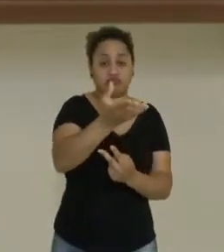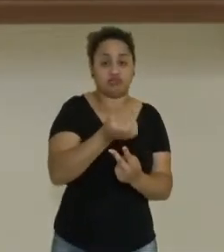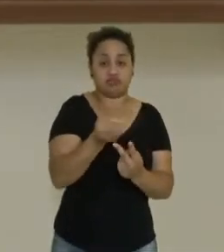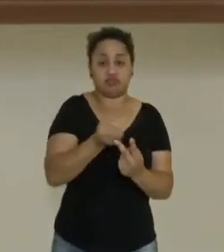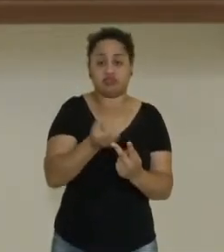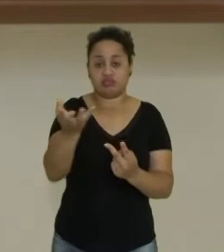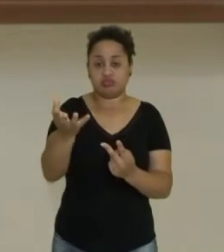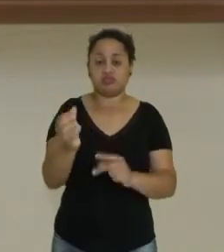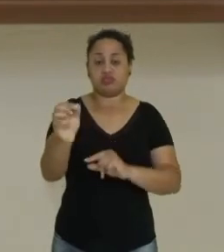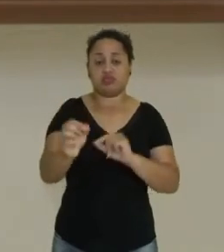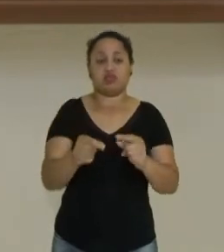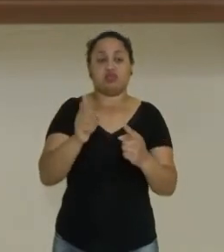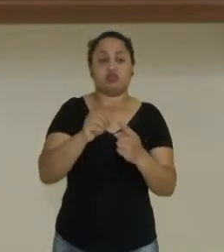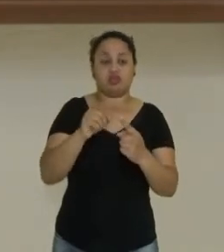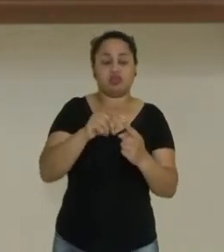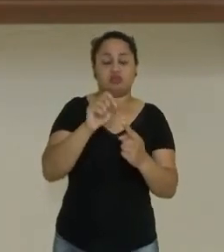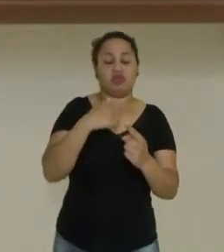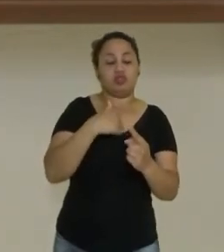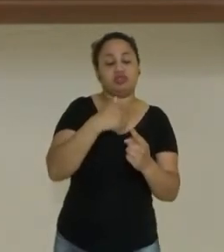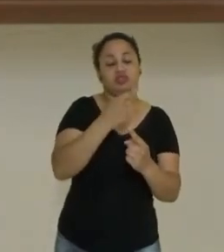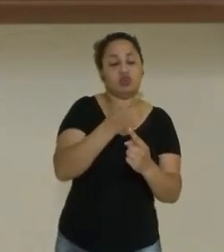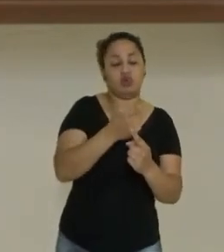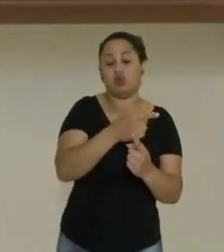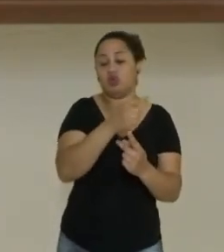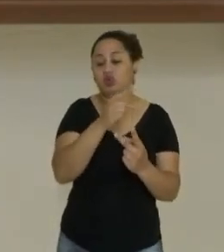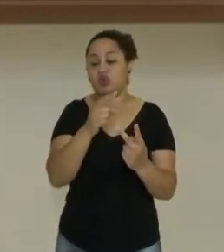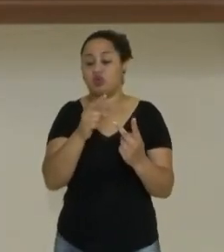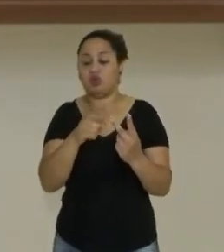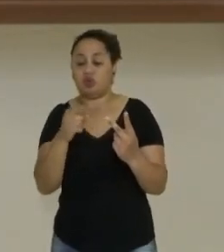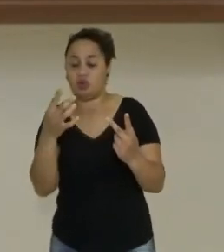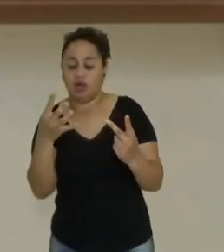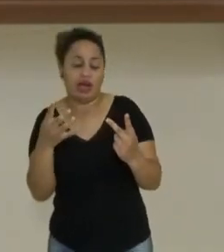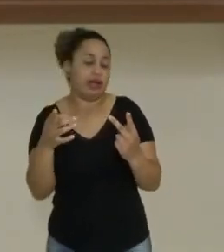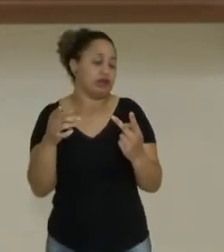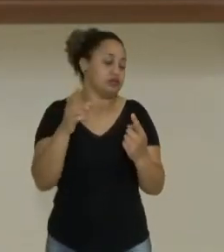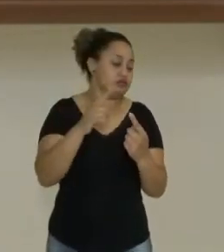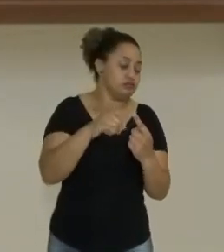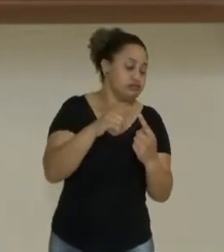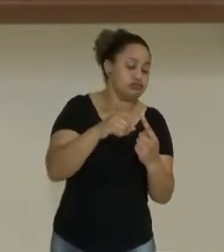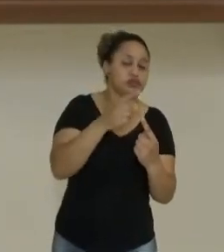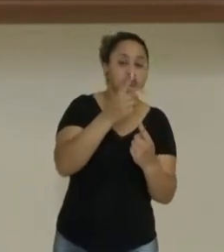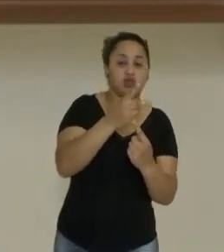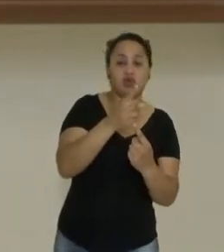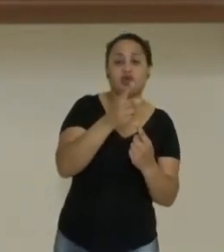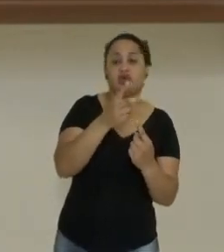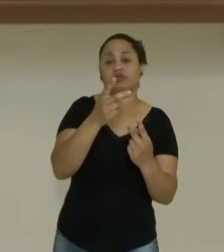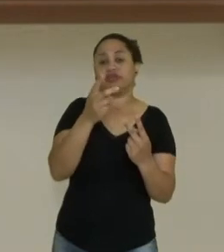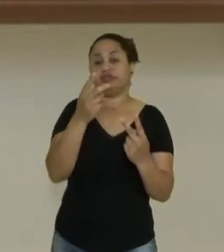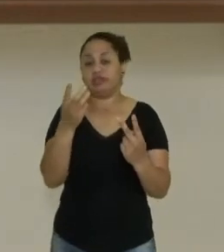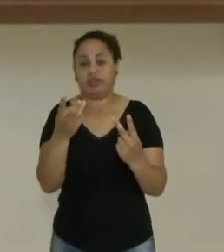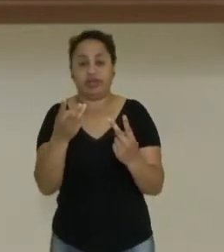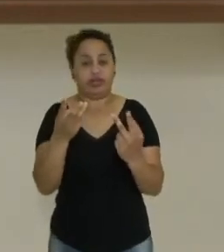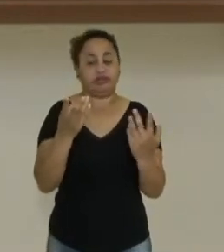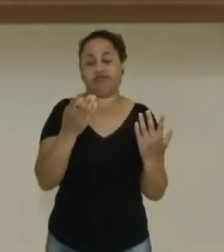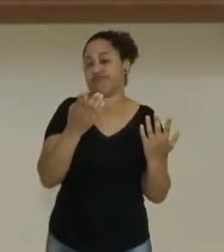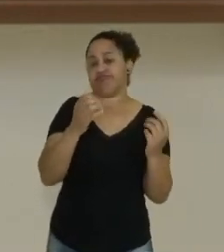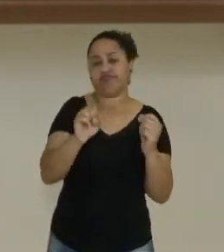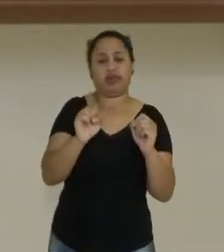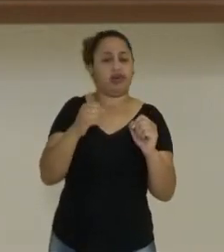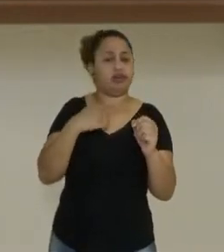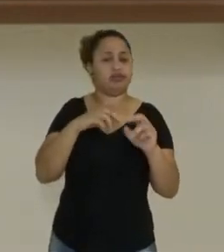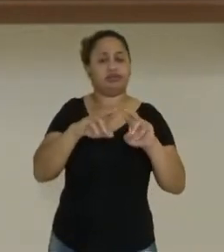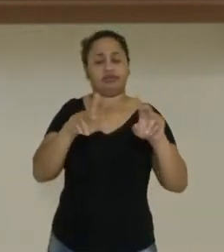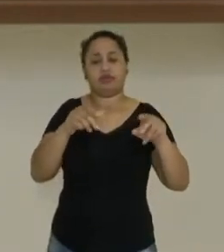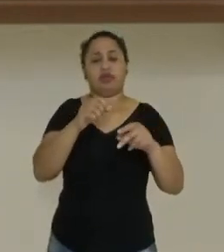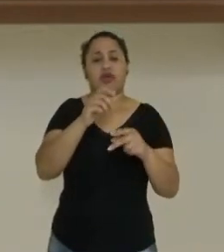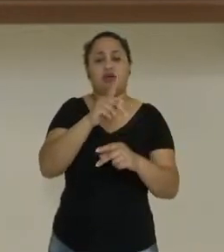por exemplo, pode sair o 1 e o 4, o outro dado pode sair 2 e 3, podem sair números